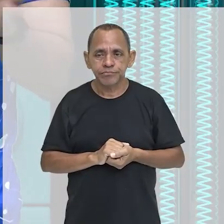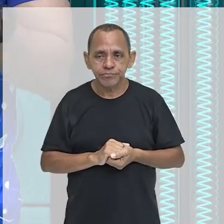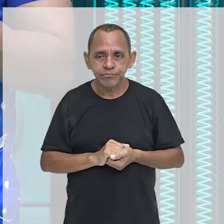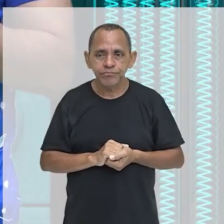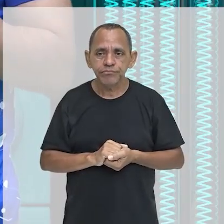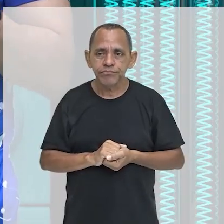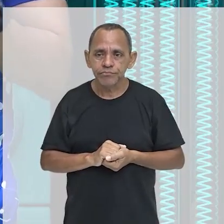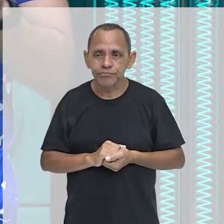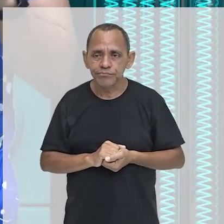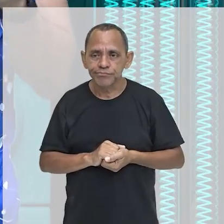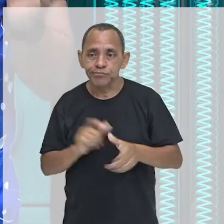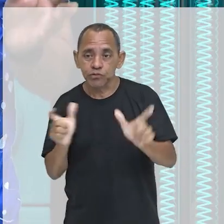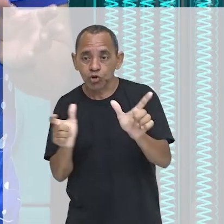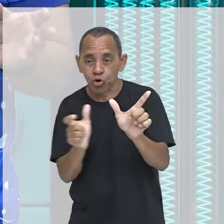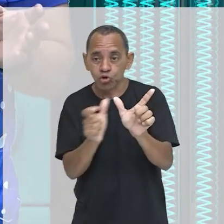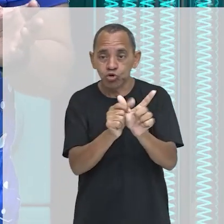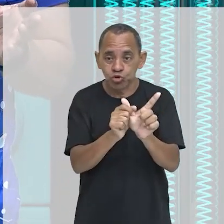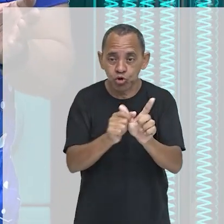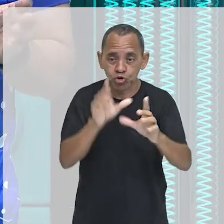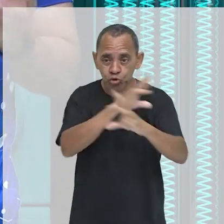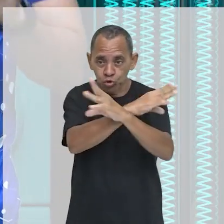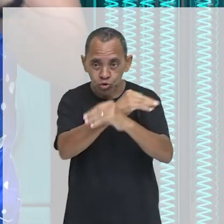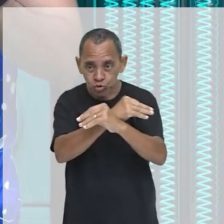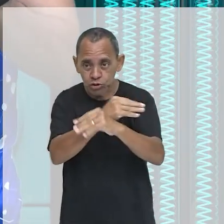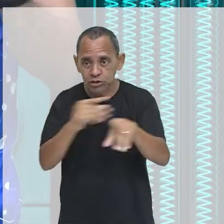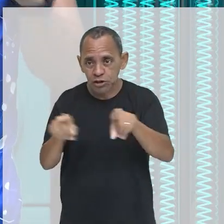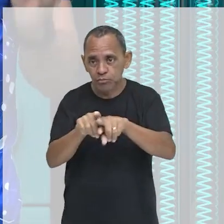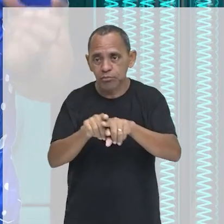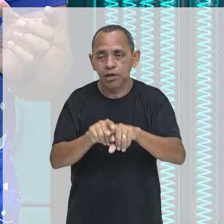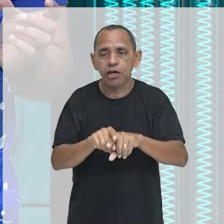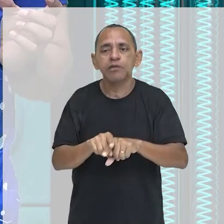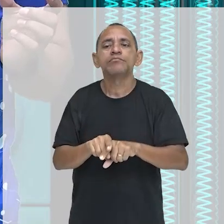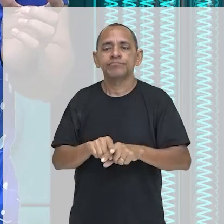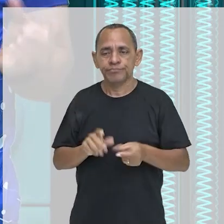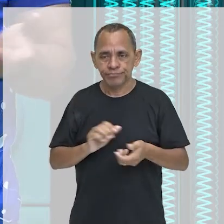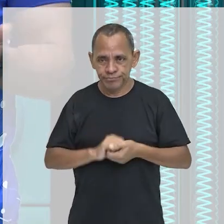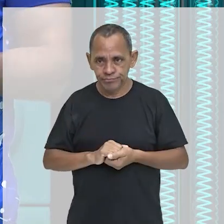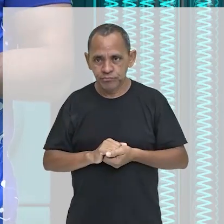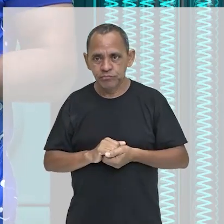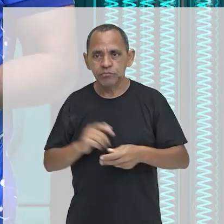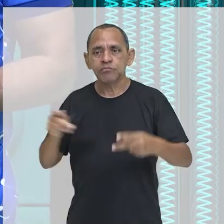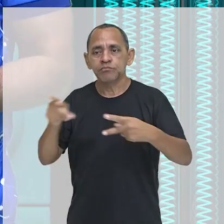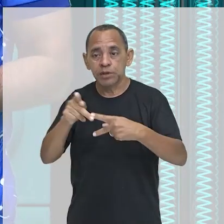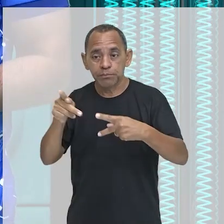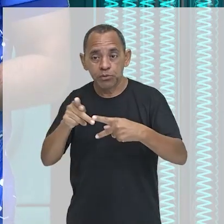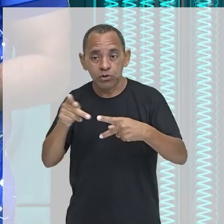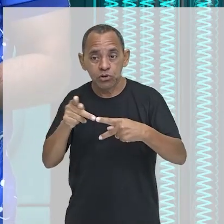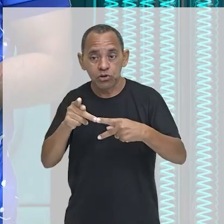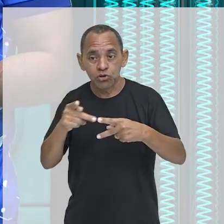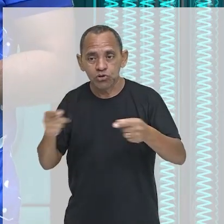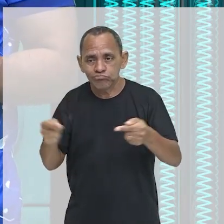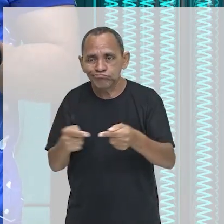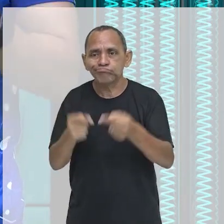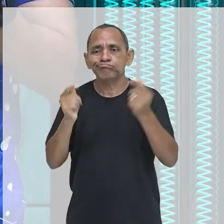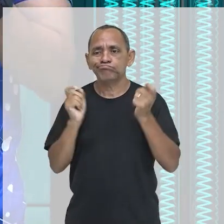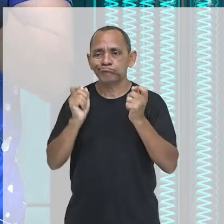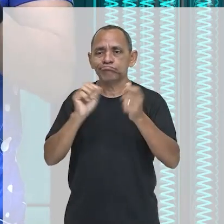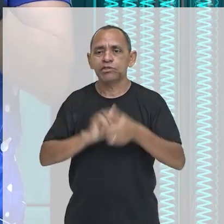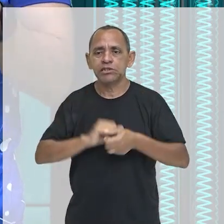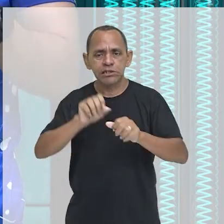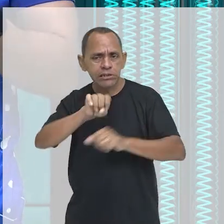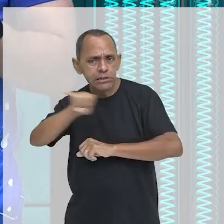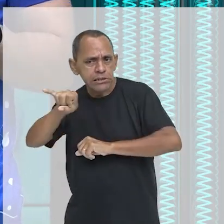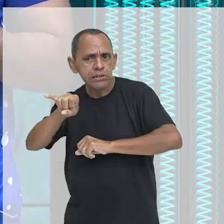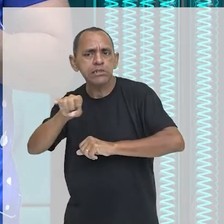né, preposições conectivos de modo geral, elas formam um período, tá? Então, quando eu falo em orações subordinadas,